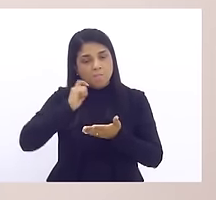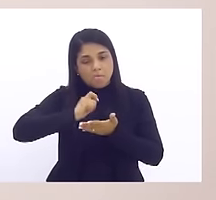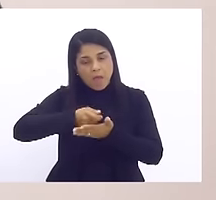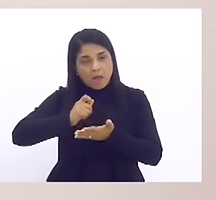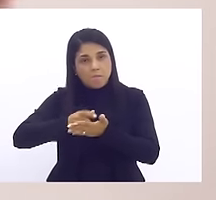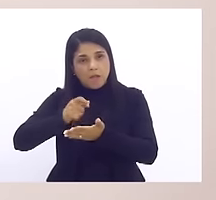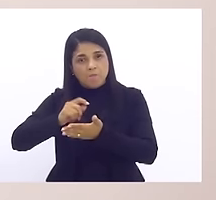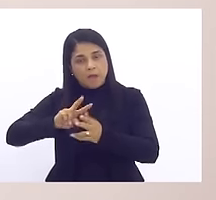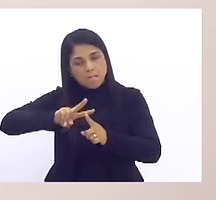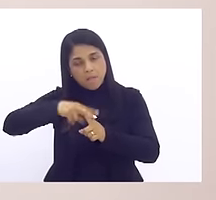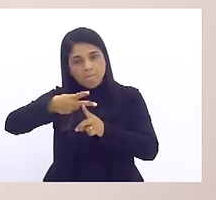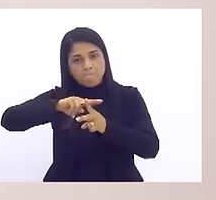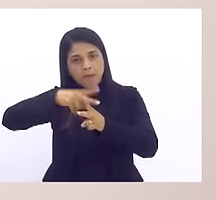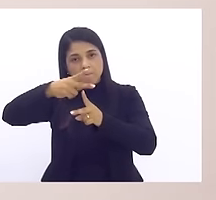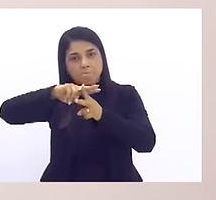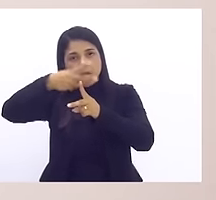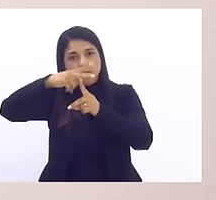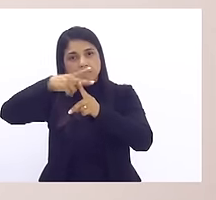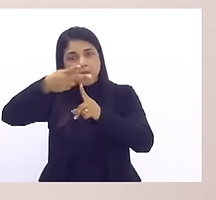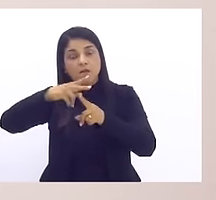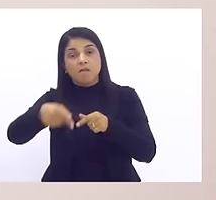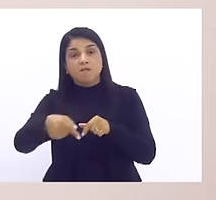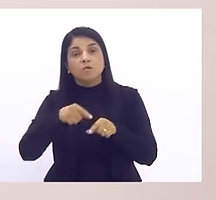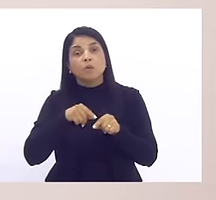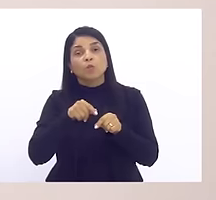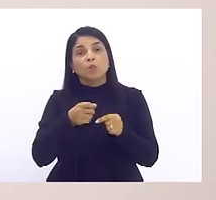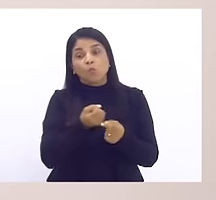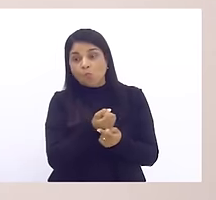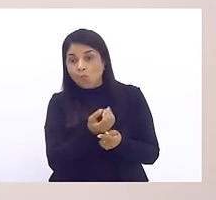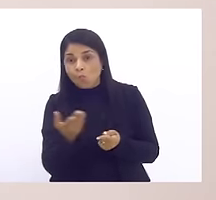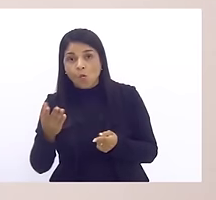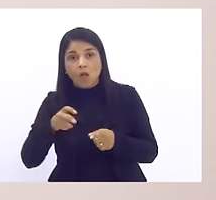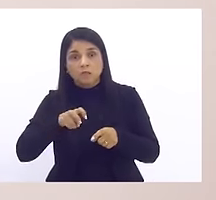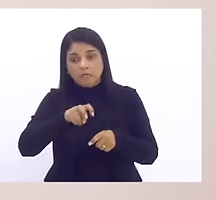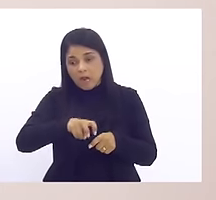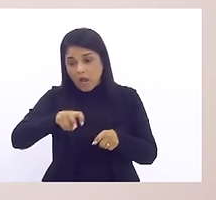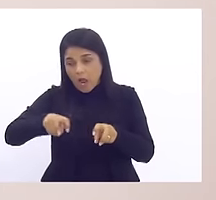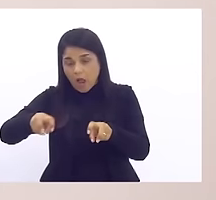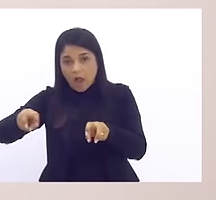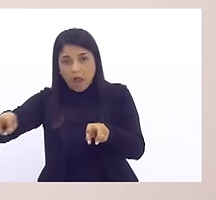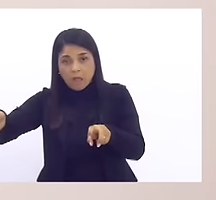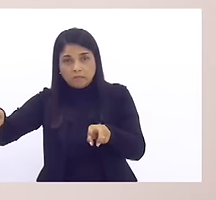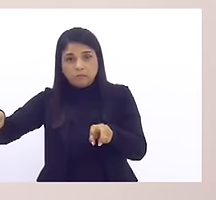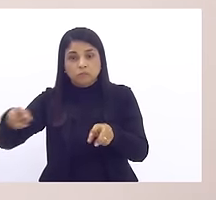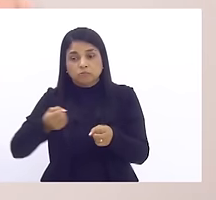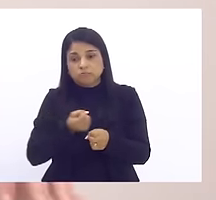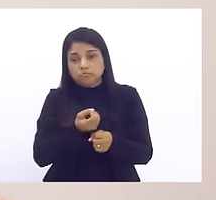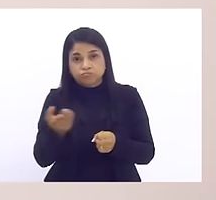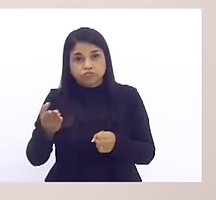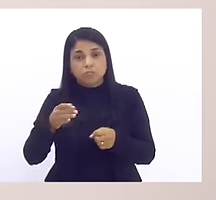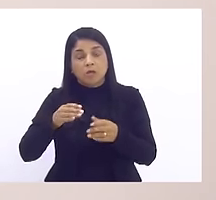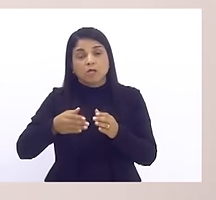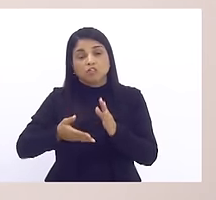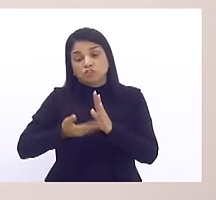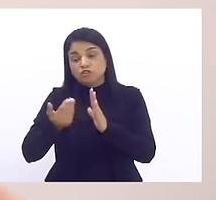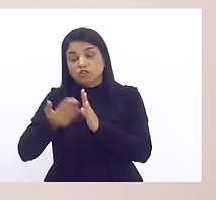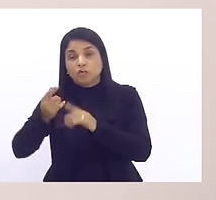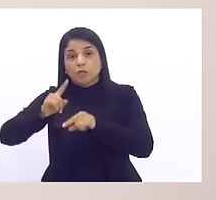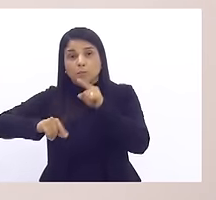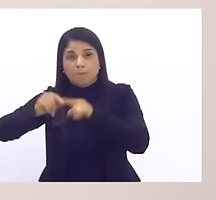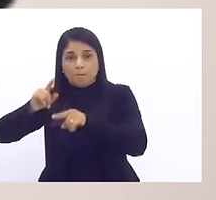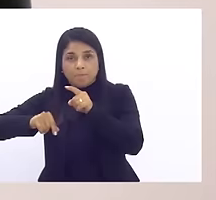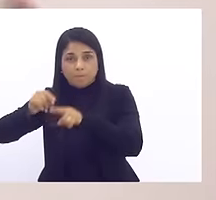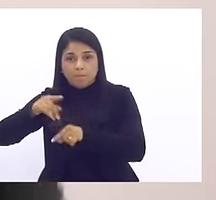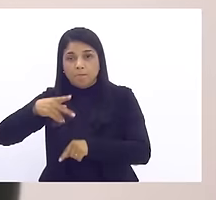sem contar a quantidade eu falo por dentro de carros que estão sendo depenados lá dentro